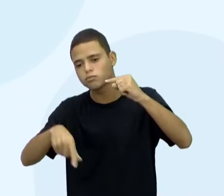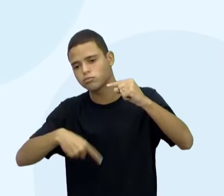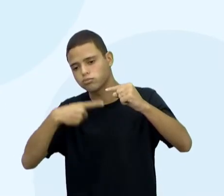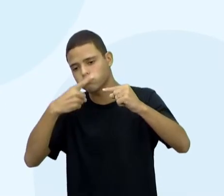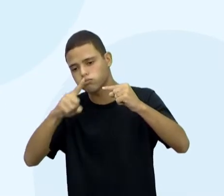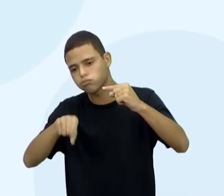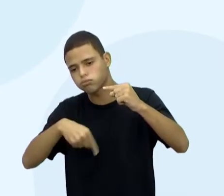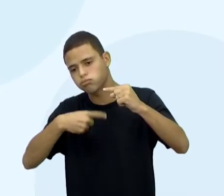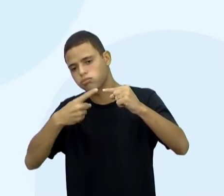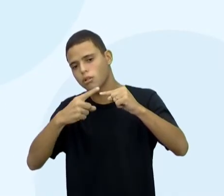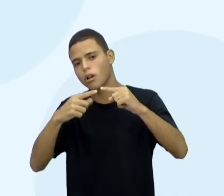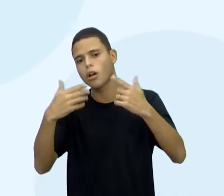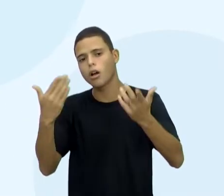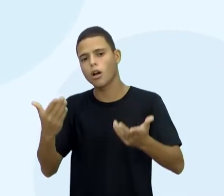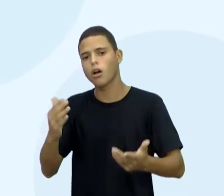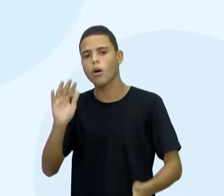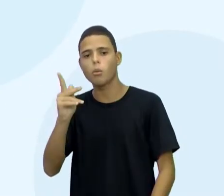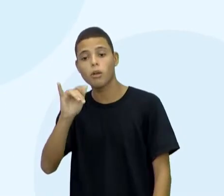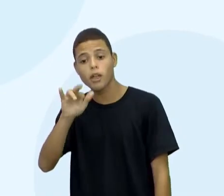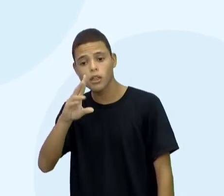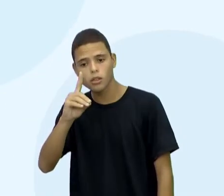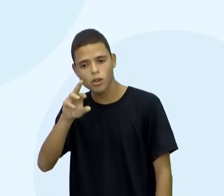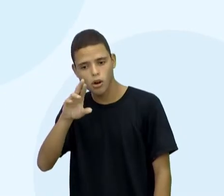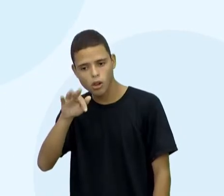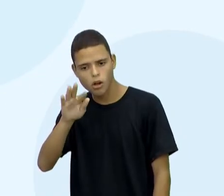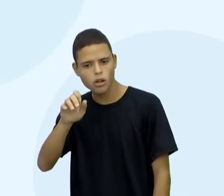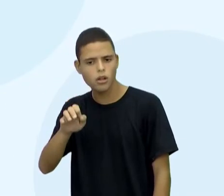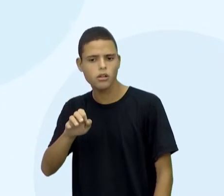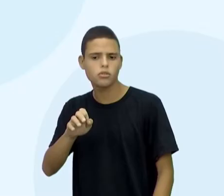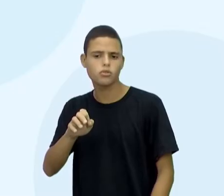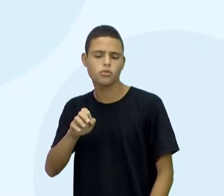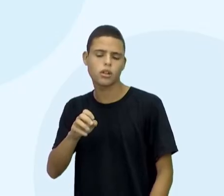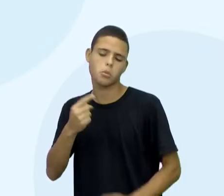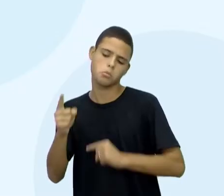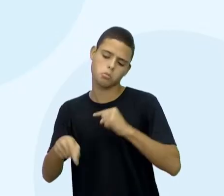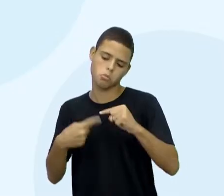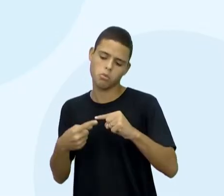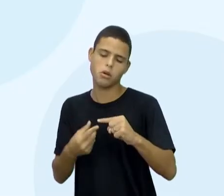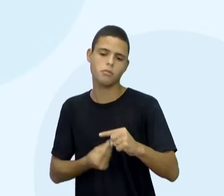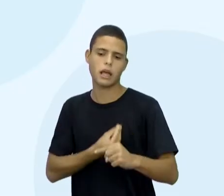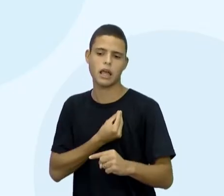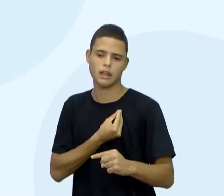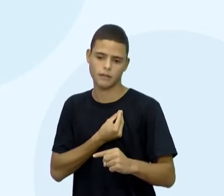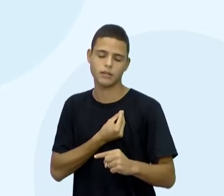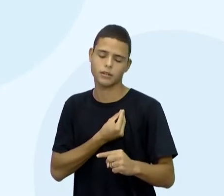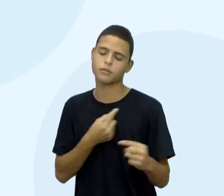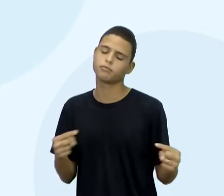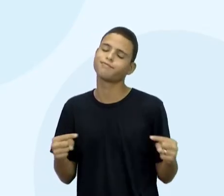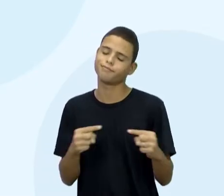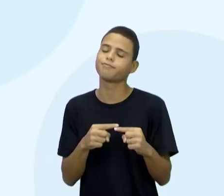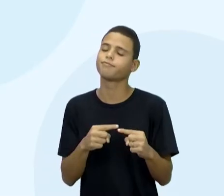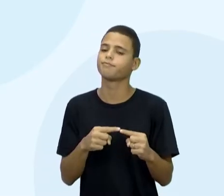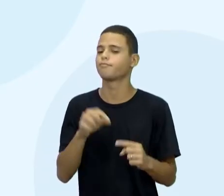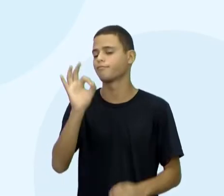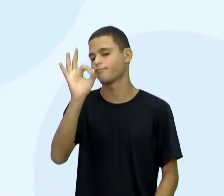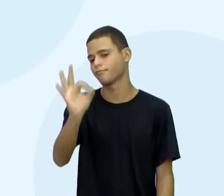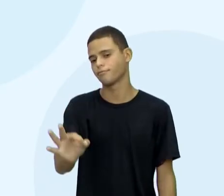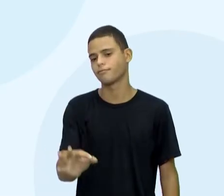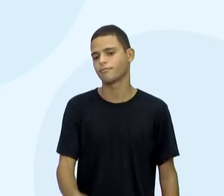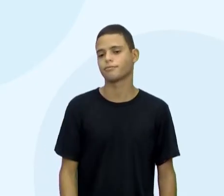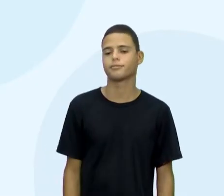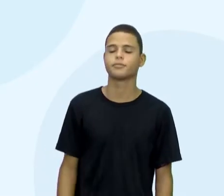ou o que nós chamamos de ciclo hidrológico, é um ciclo da vida, né? Porque na realidade a água aí faz parte aí da